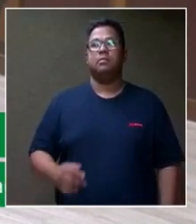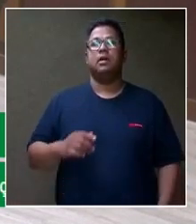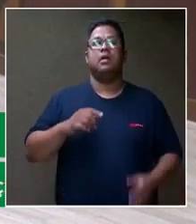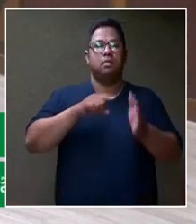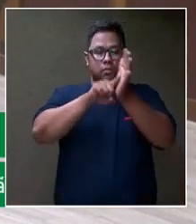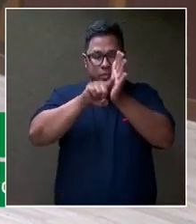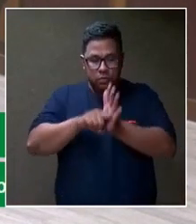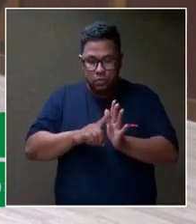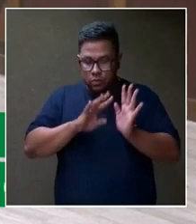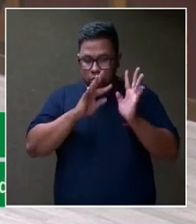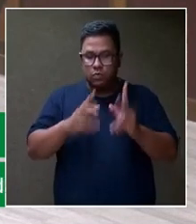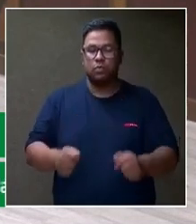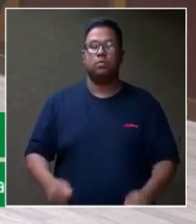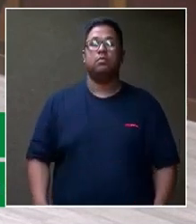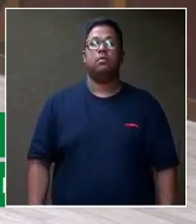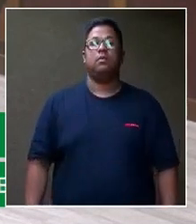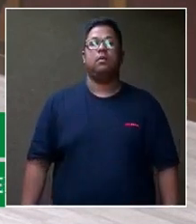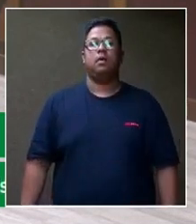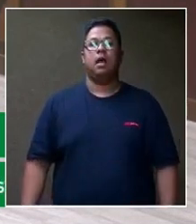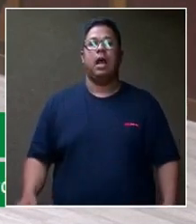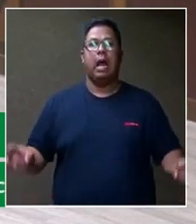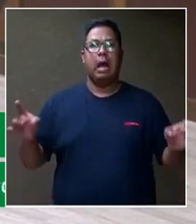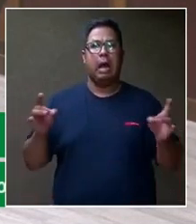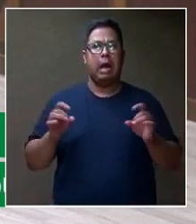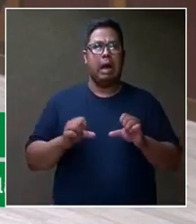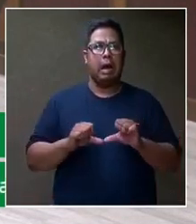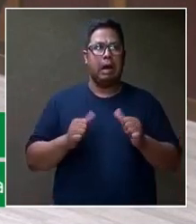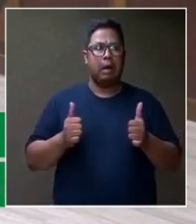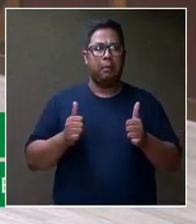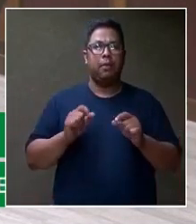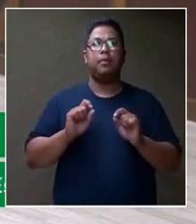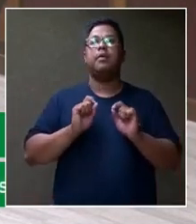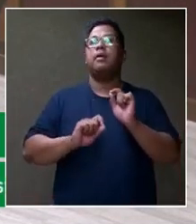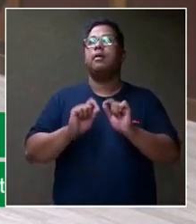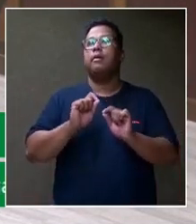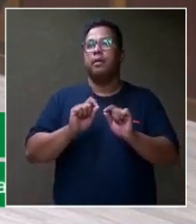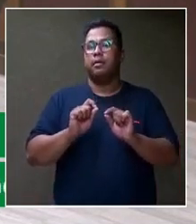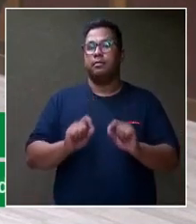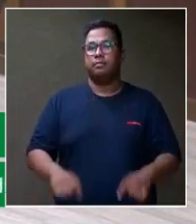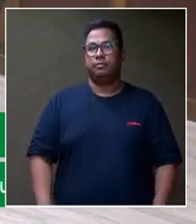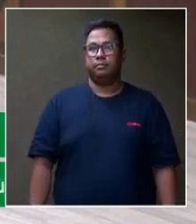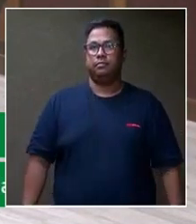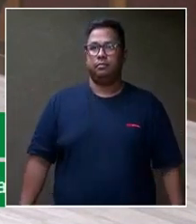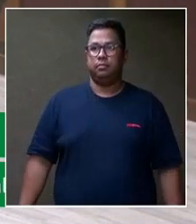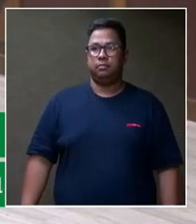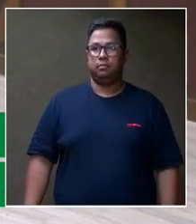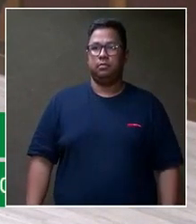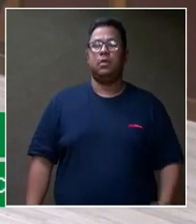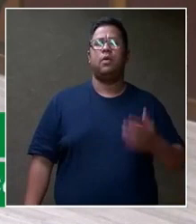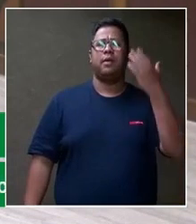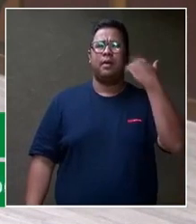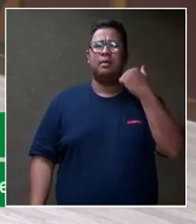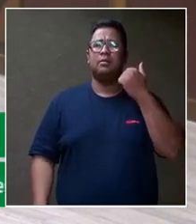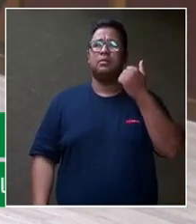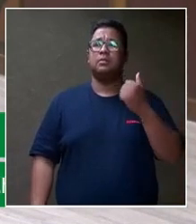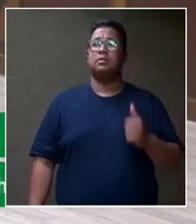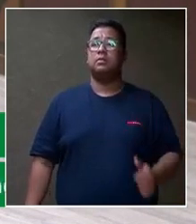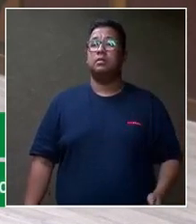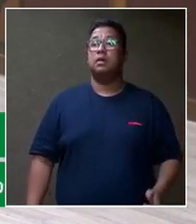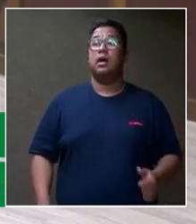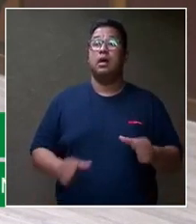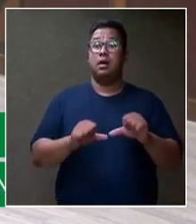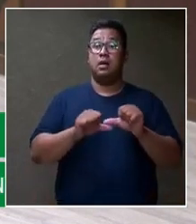fuçou e achou. Aí a senhora pergunta, acabou e agora? Não dá, eu queria saber... Mas